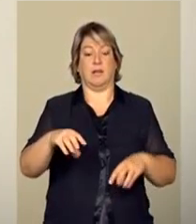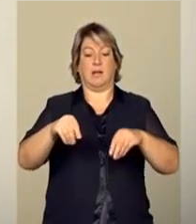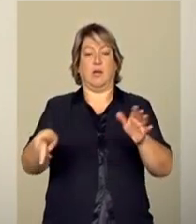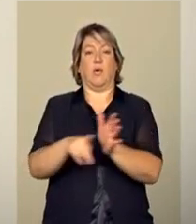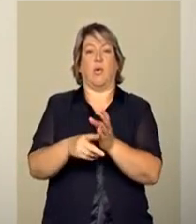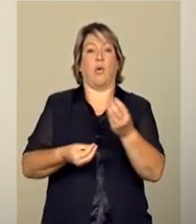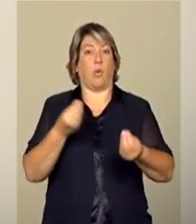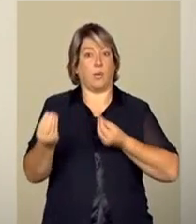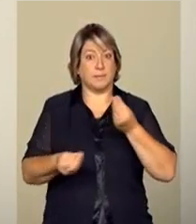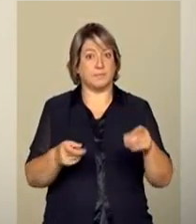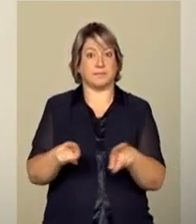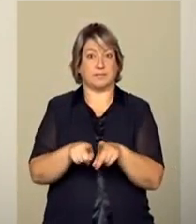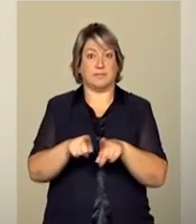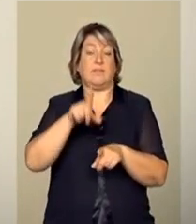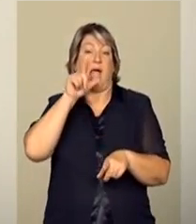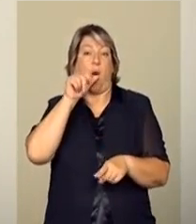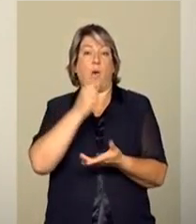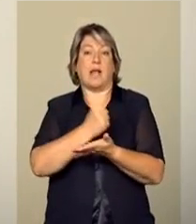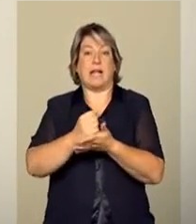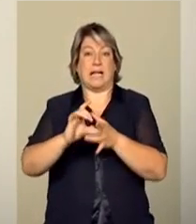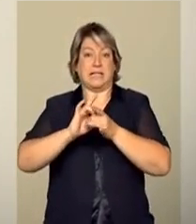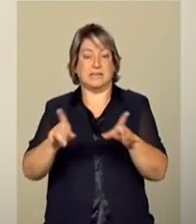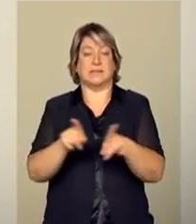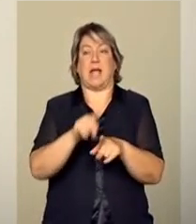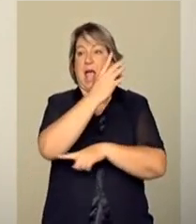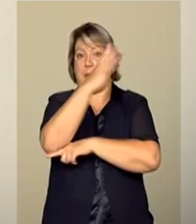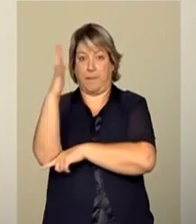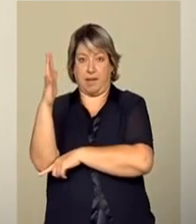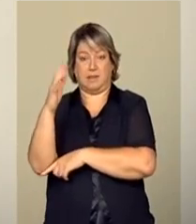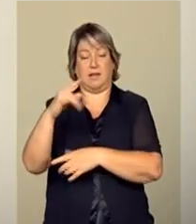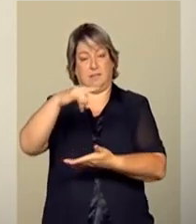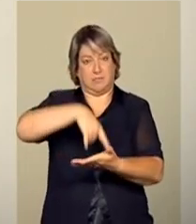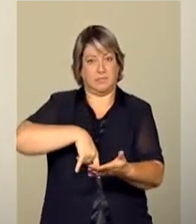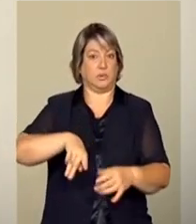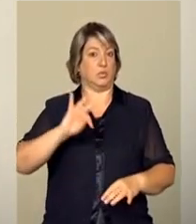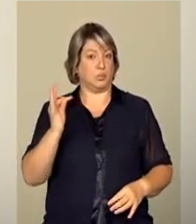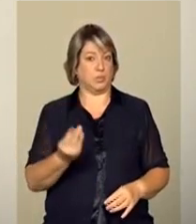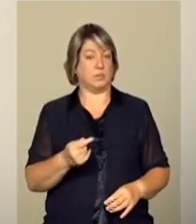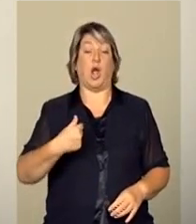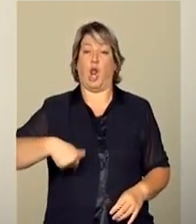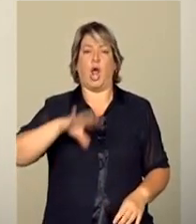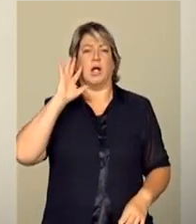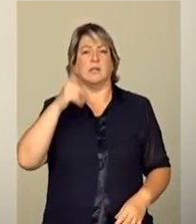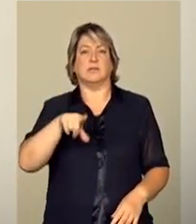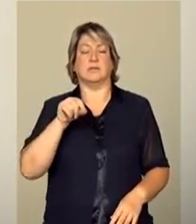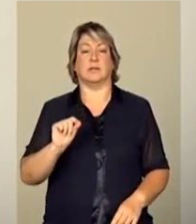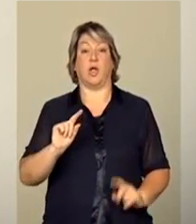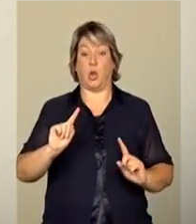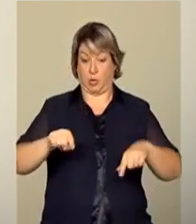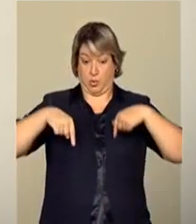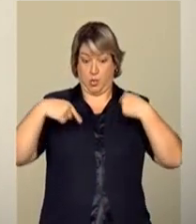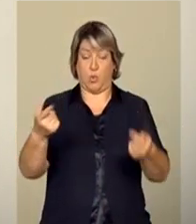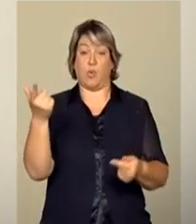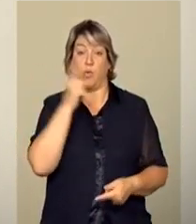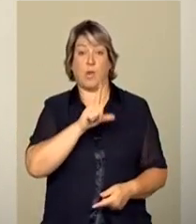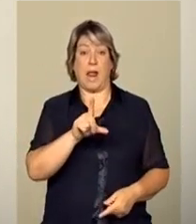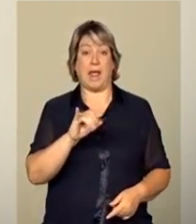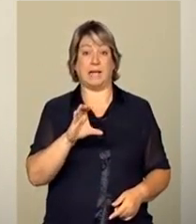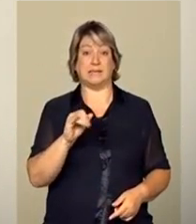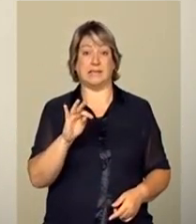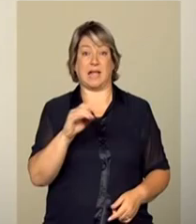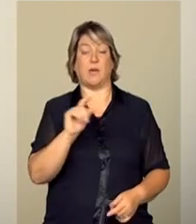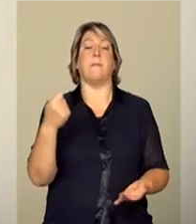e quanto ao licenciamento ambiental segundo nós definimos que logo após a licitação será